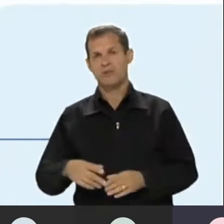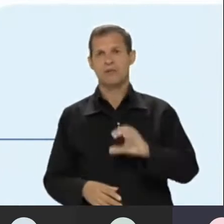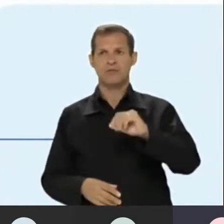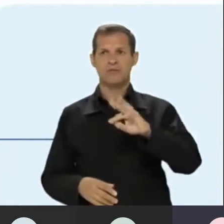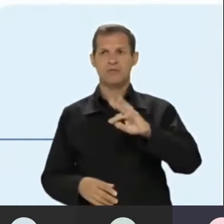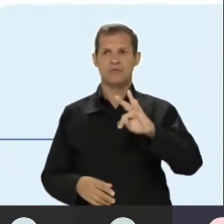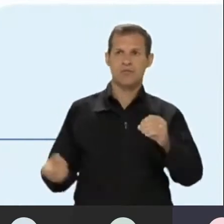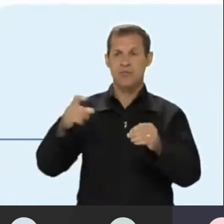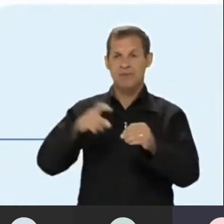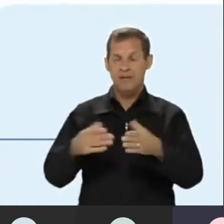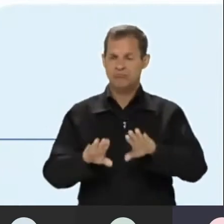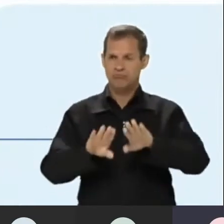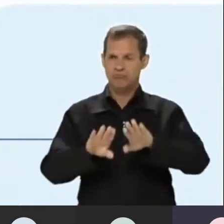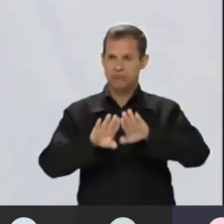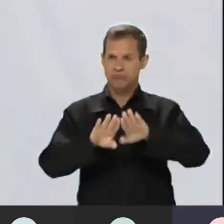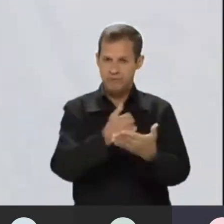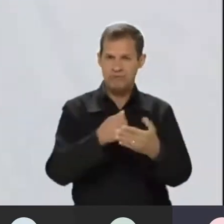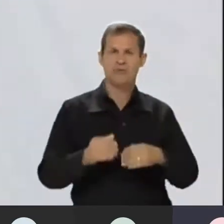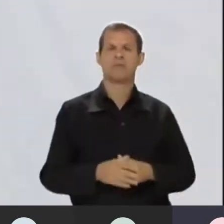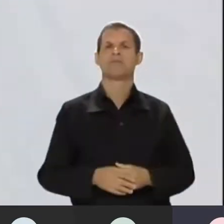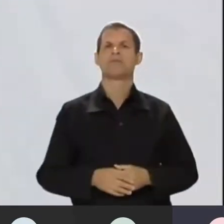Então vamos voltar aqui para a mesa de desenho